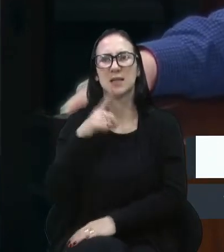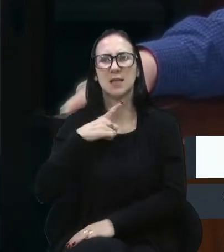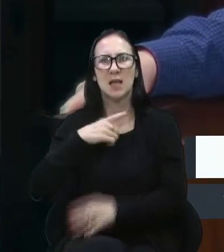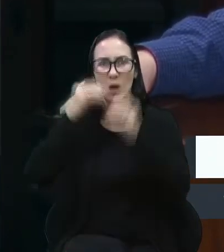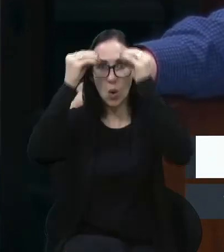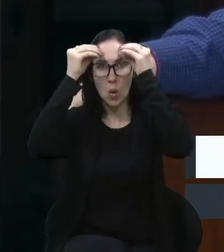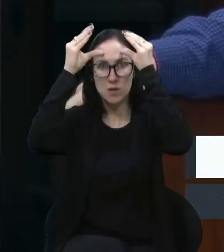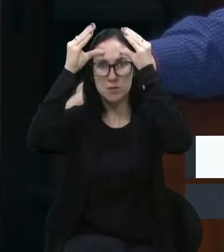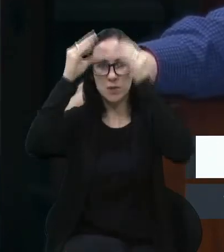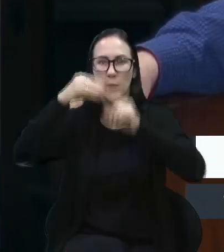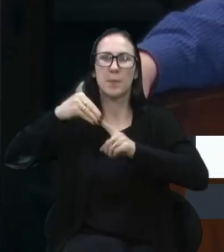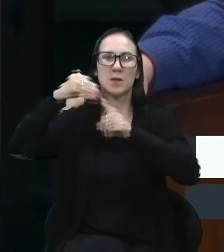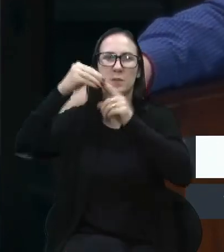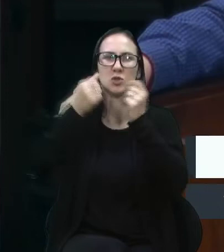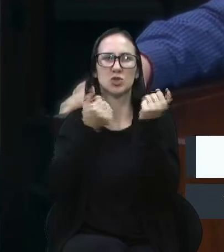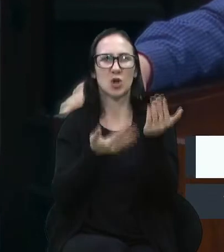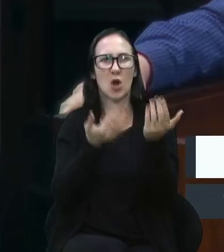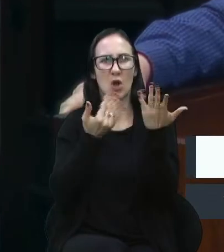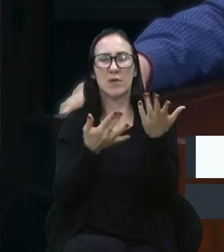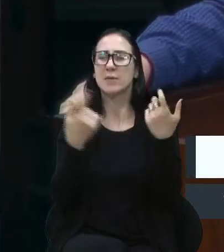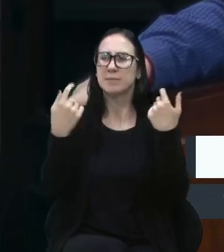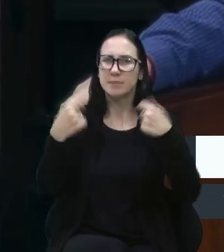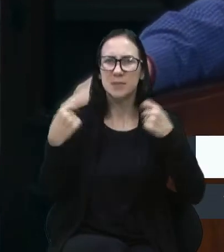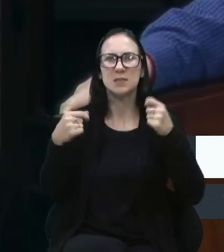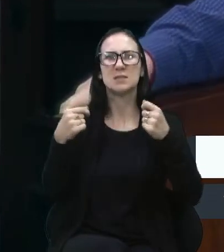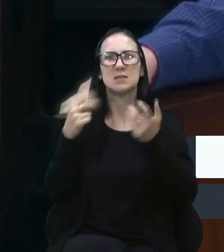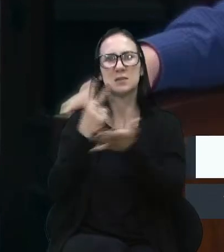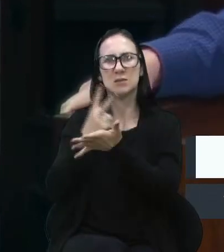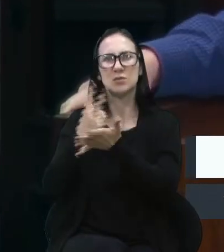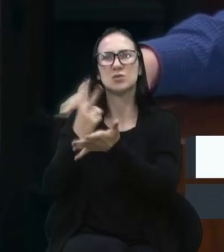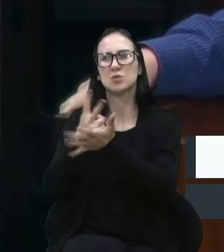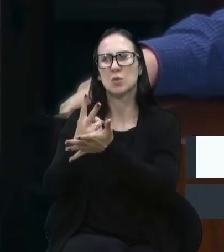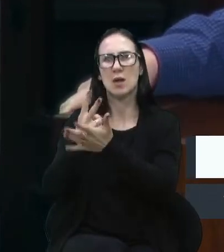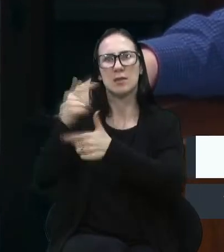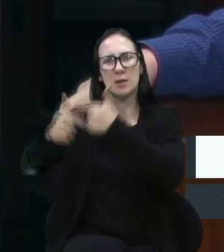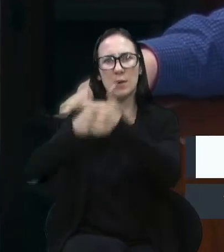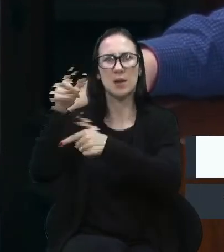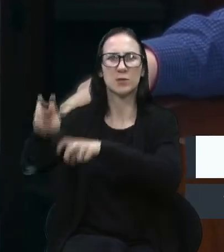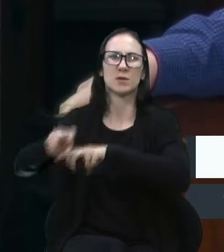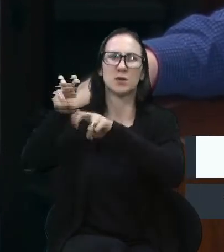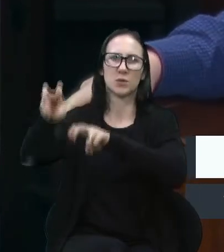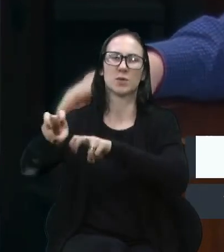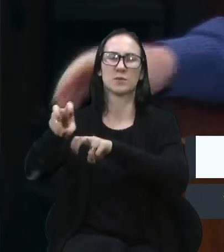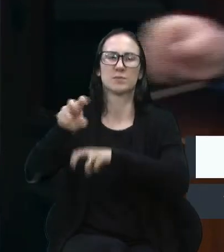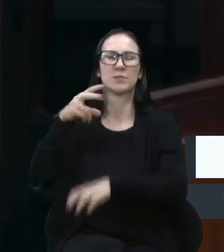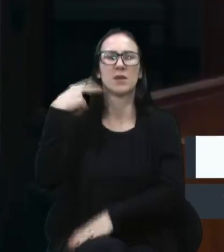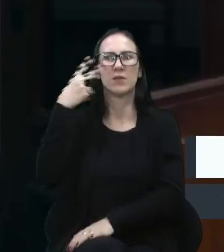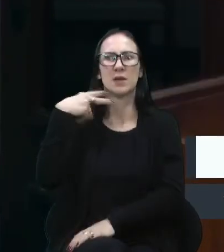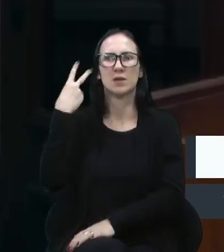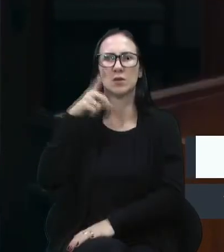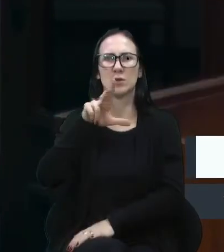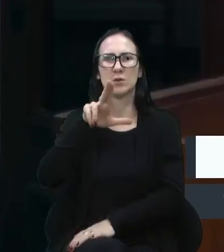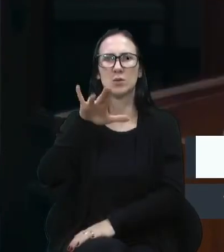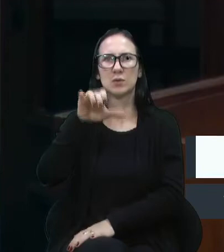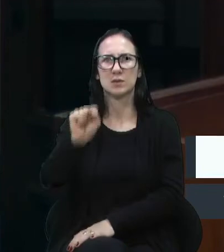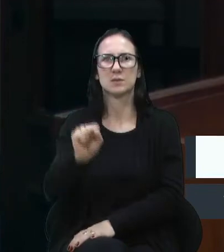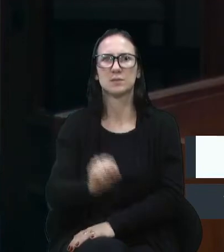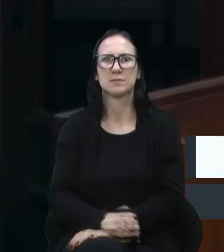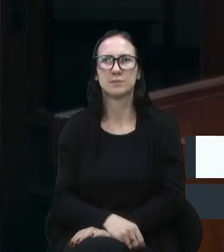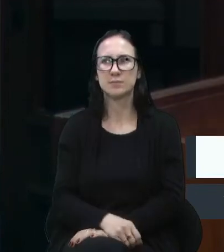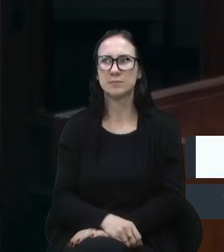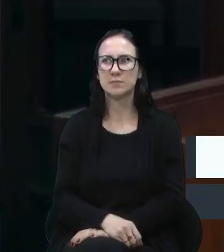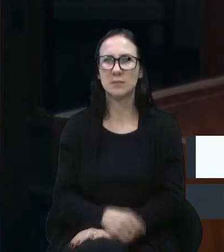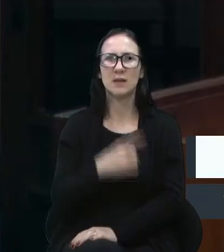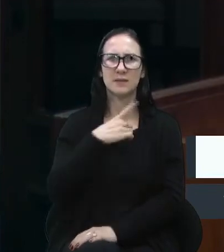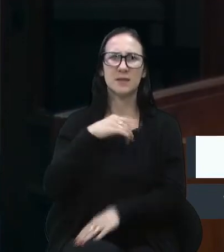aos jovens que devem sim permanecer no interior, vereador Wes. Gostaria ainda, eu teria bastante coisa ainda